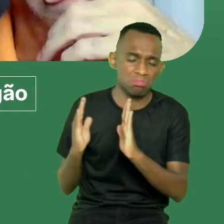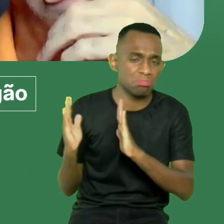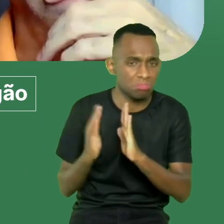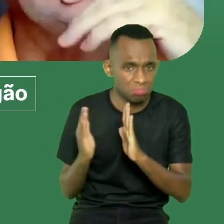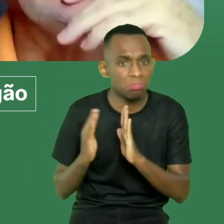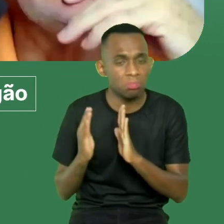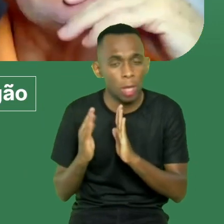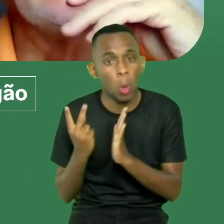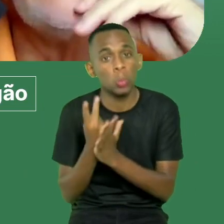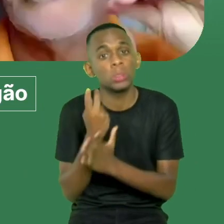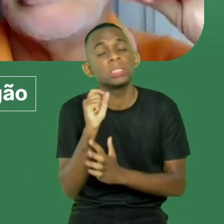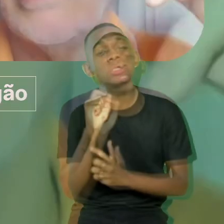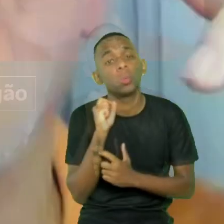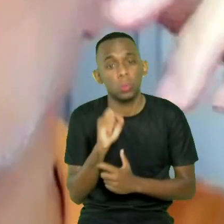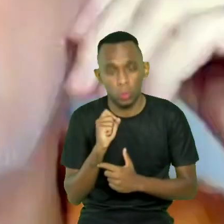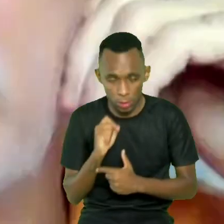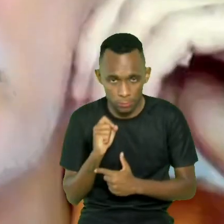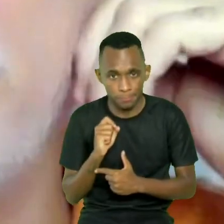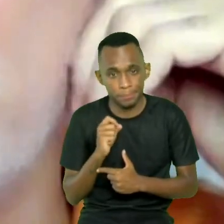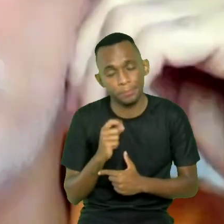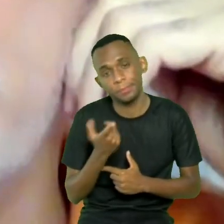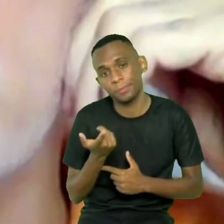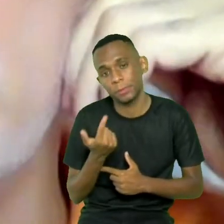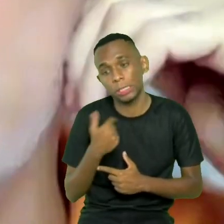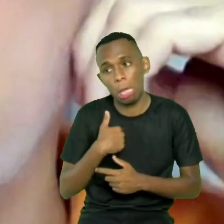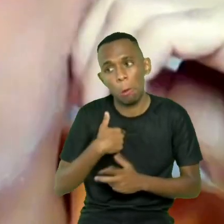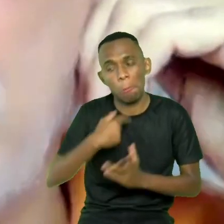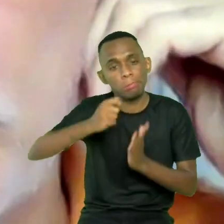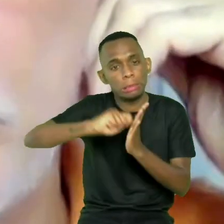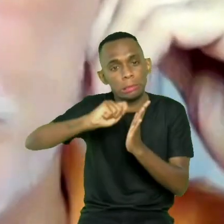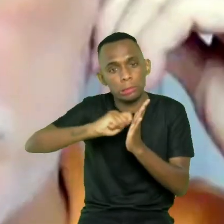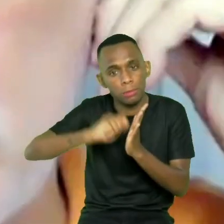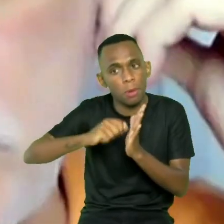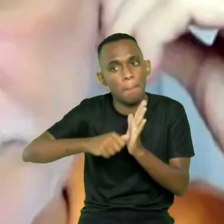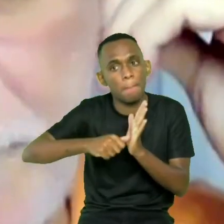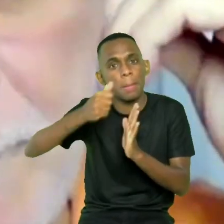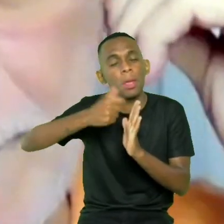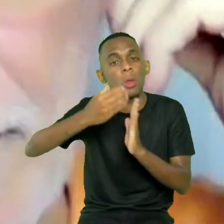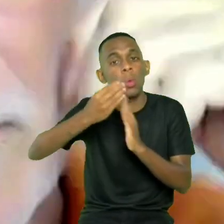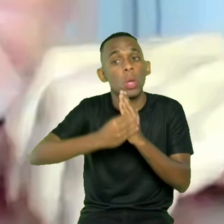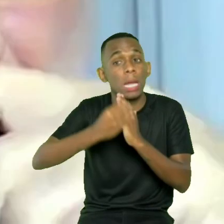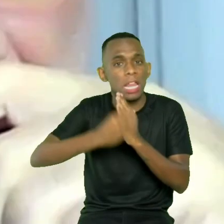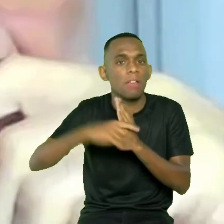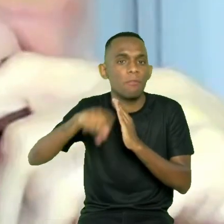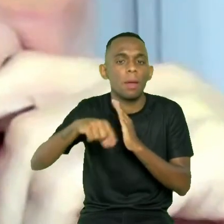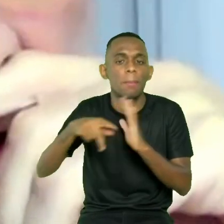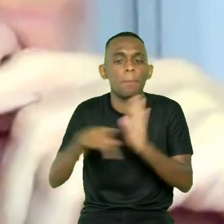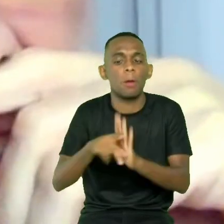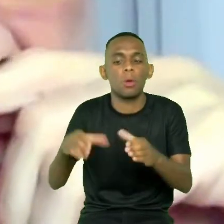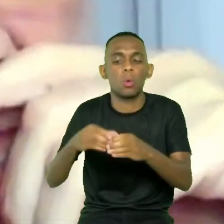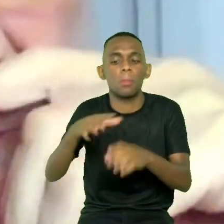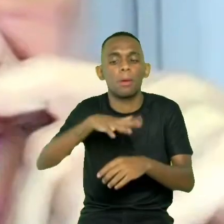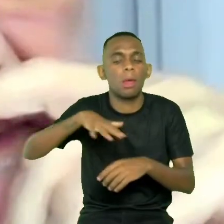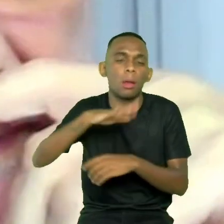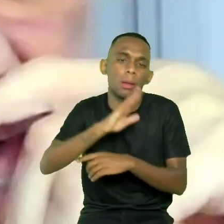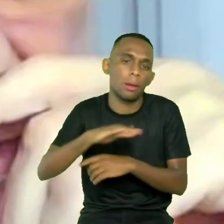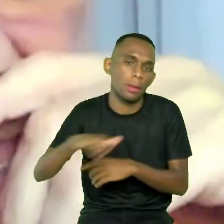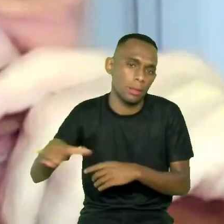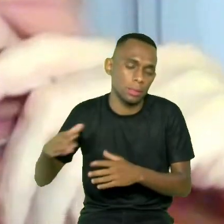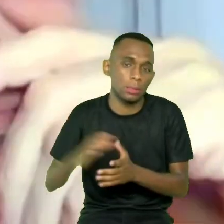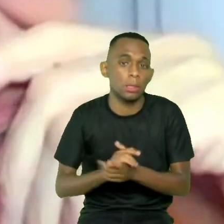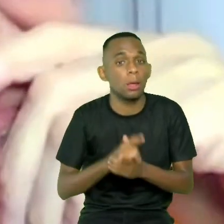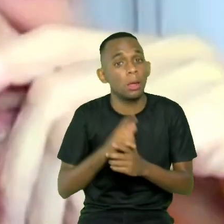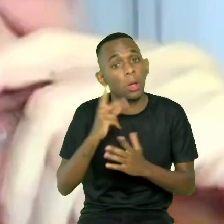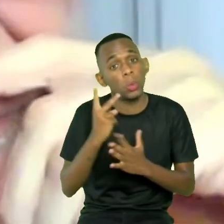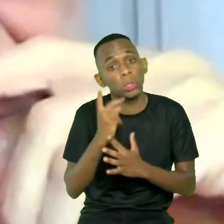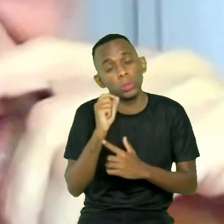é que eu escrevi o primeiro livro, e foi um livro infantil. E foi uma situação,